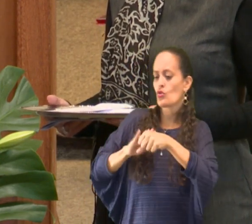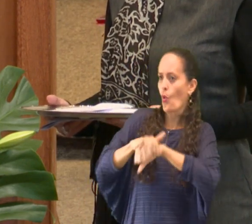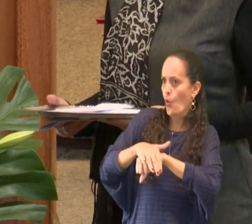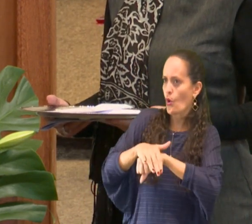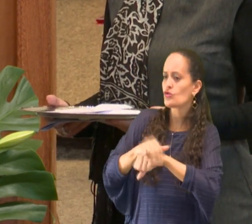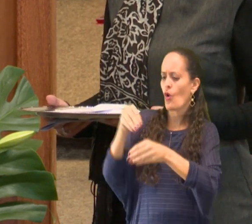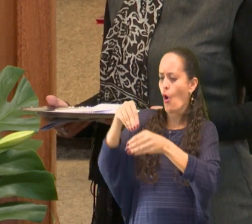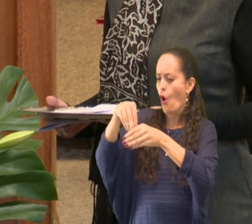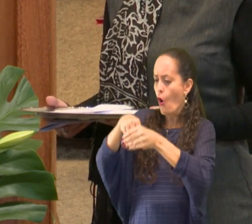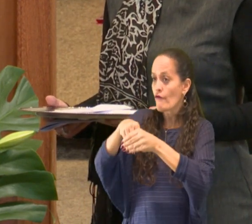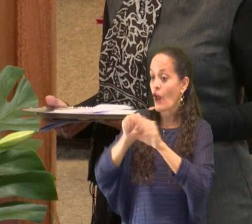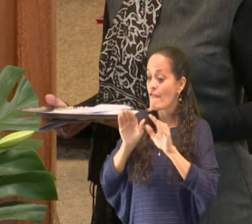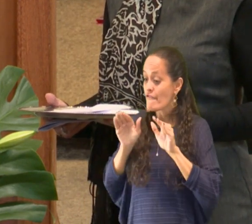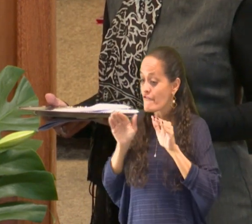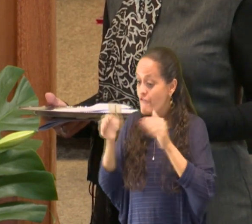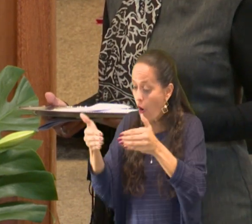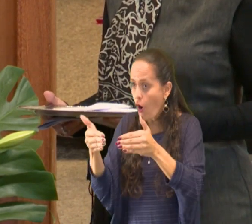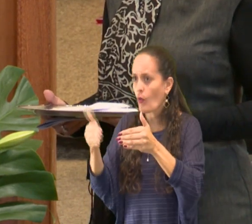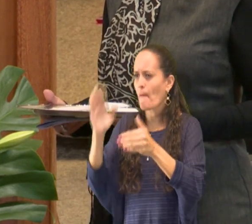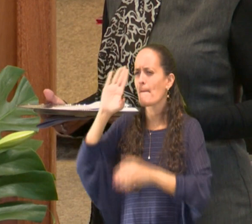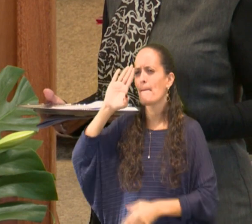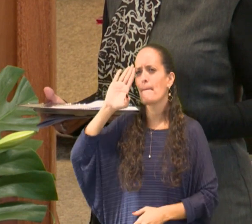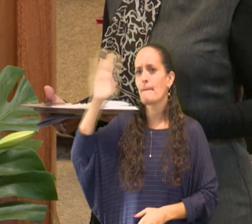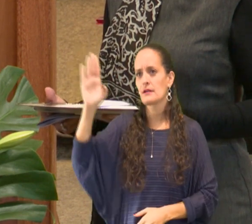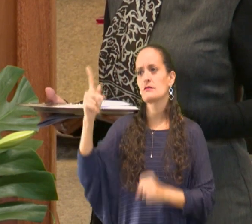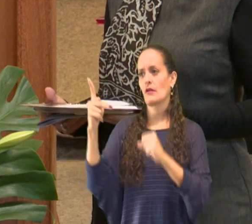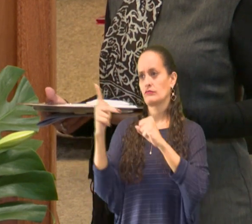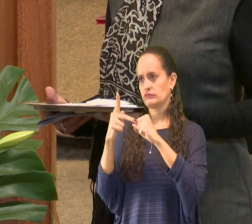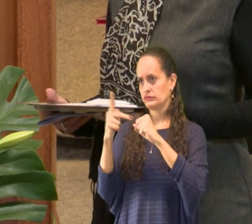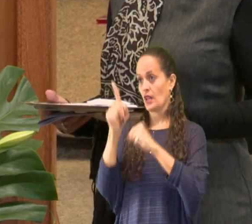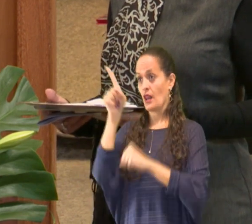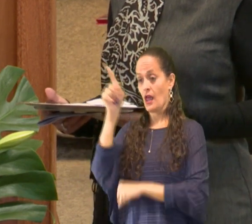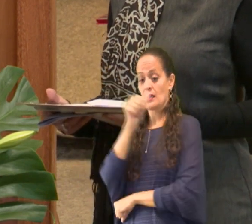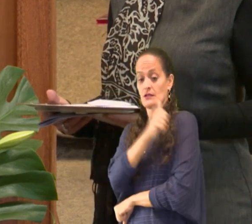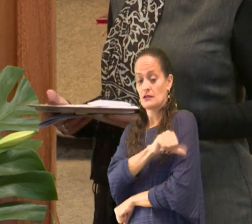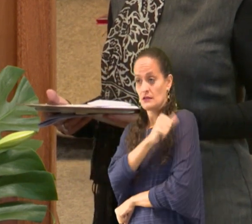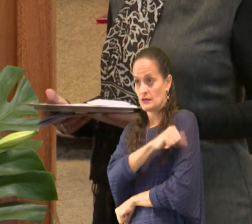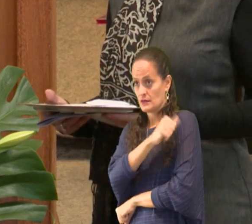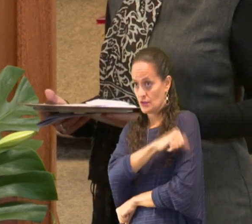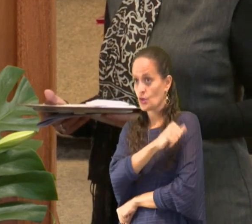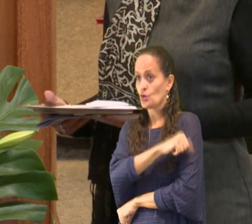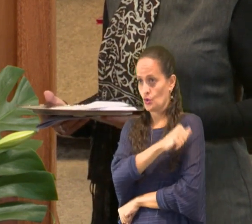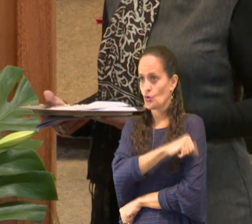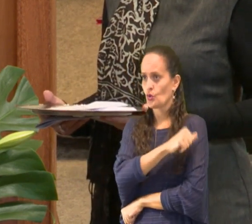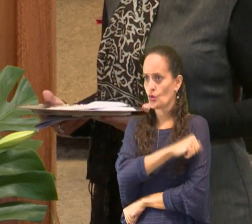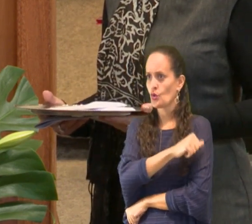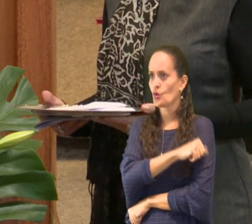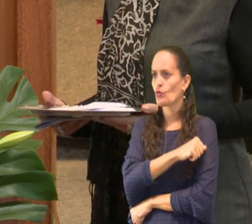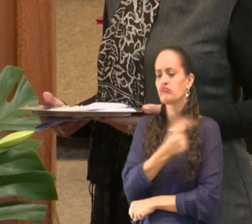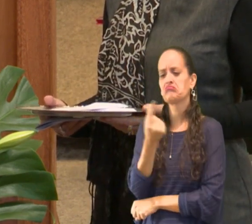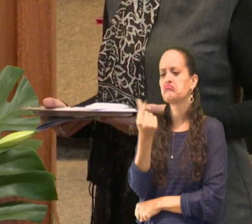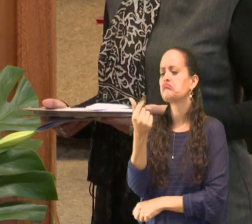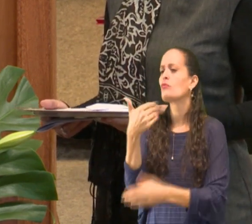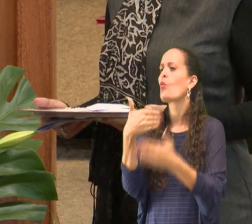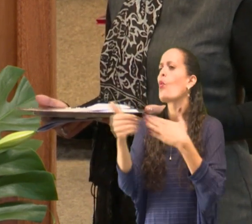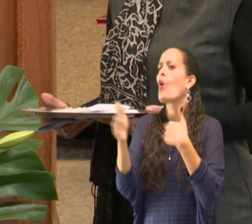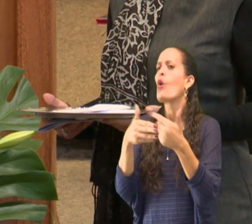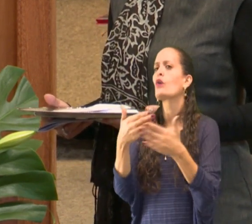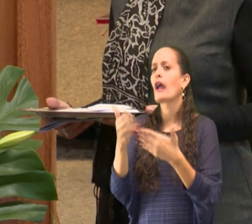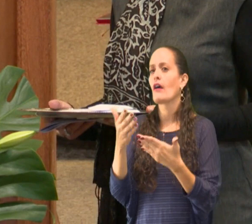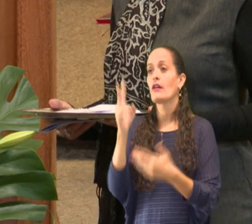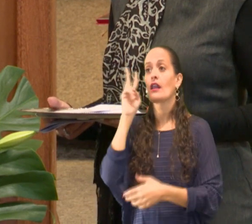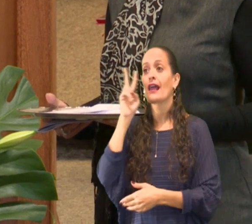fazer uma oferta destinada para ajudar a cidade de Petrópolis, de qualquer valor, acrescente